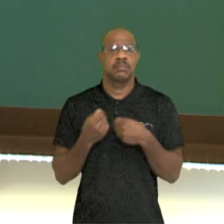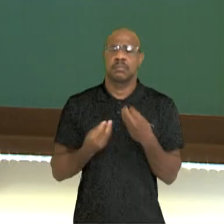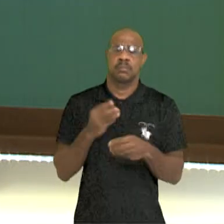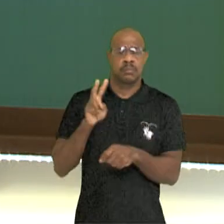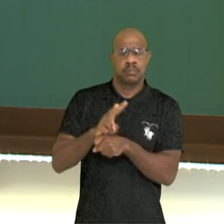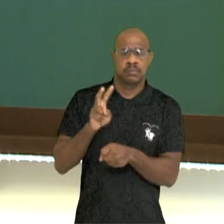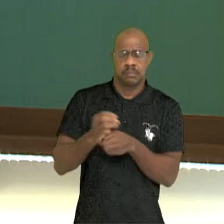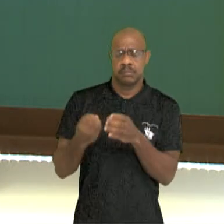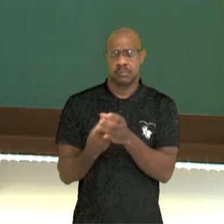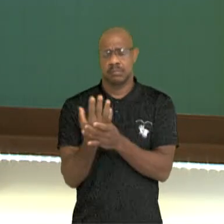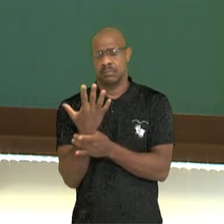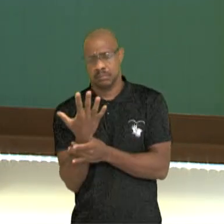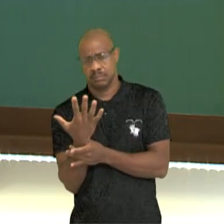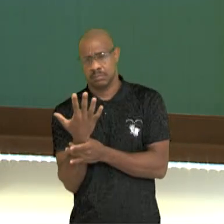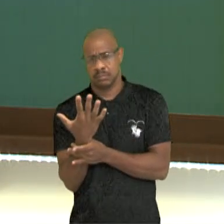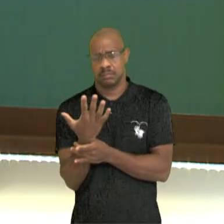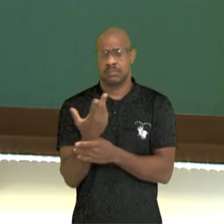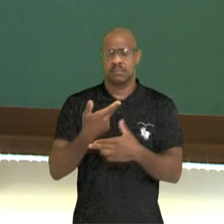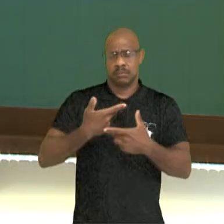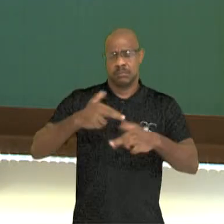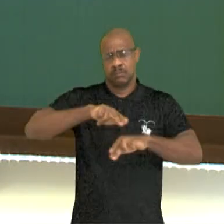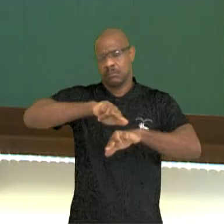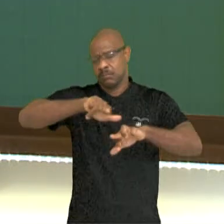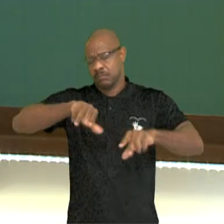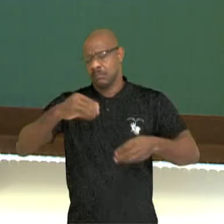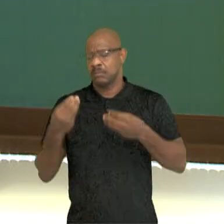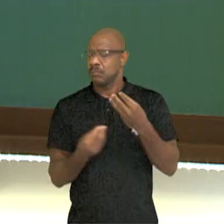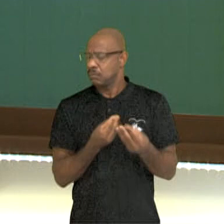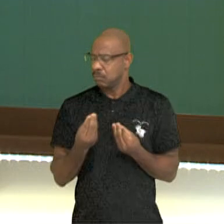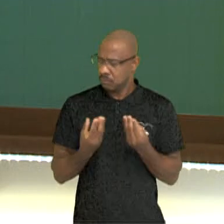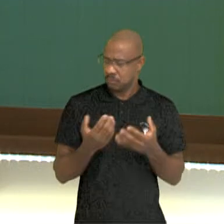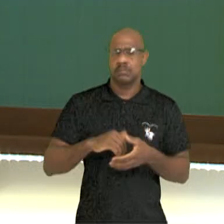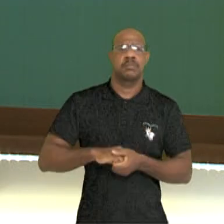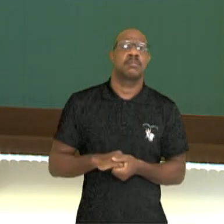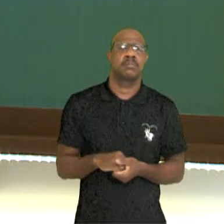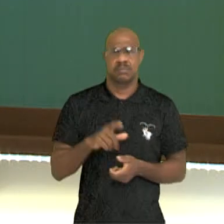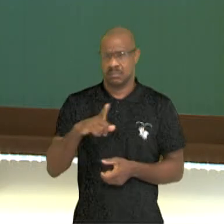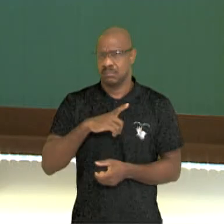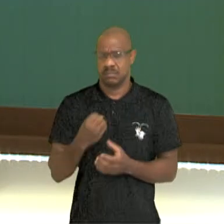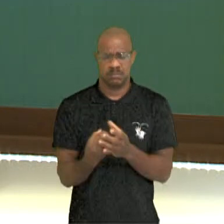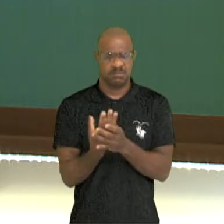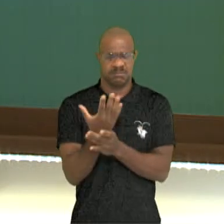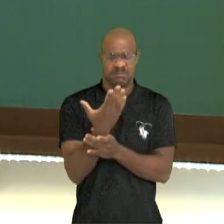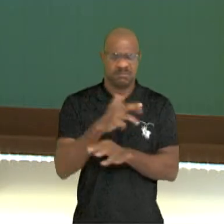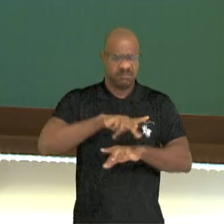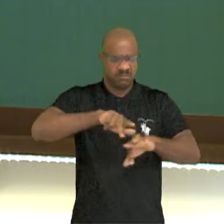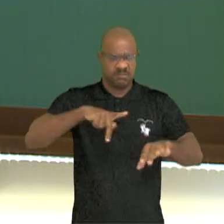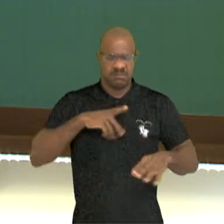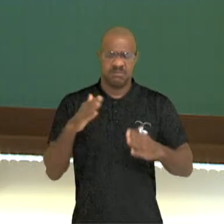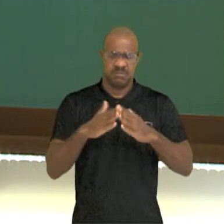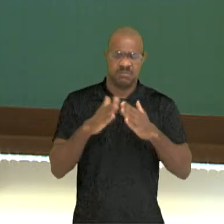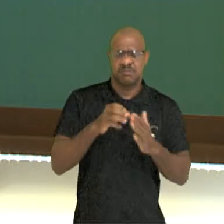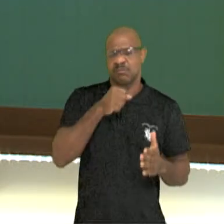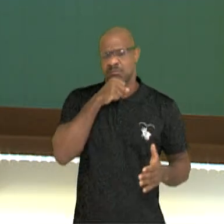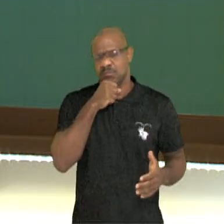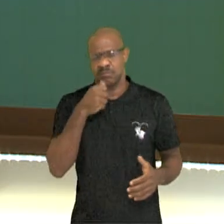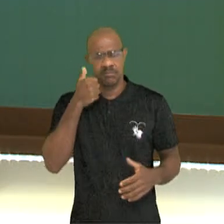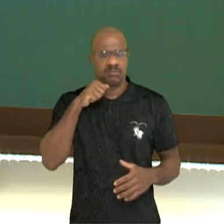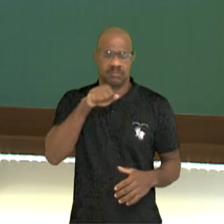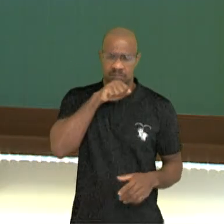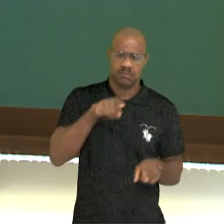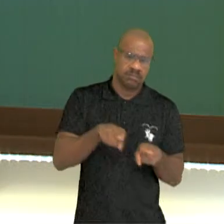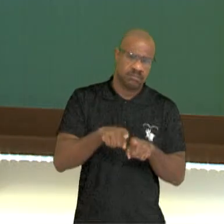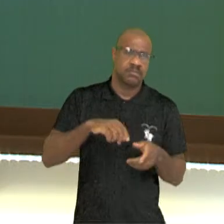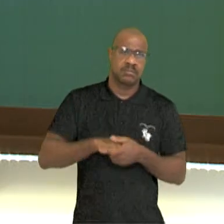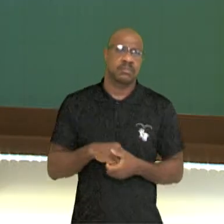das plantas, como cuidar da samambaia, com certeza vocês devem ter na casa da avó, na casa da mãe, né? Como cuidar então melhor,